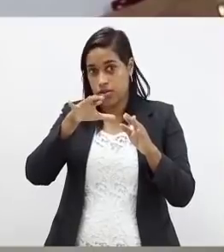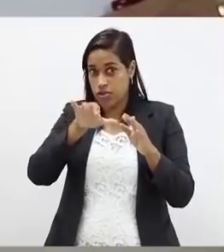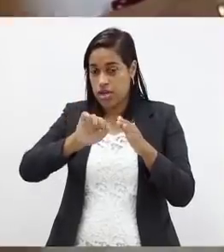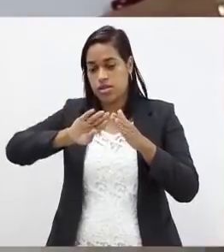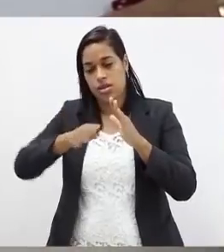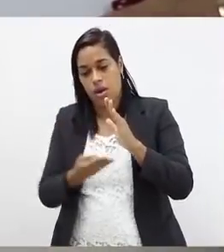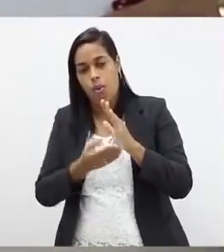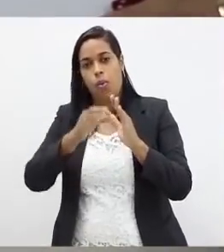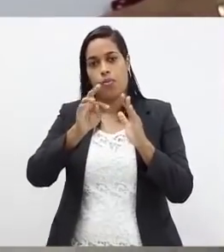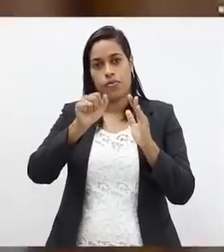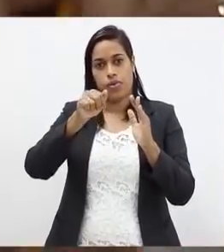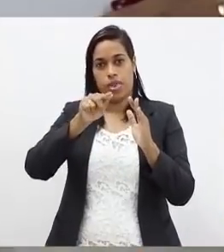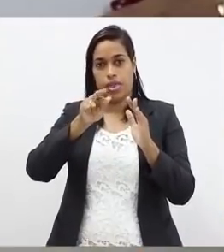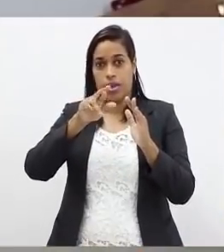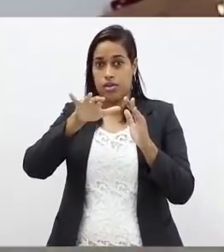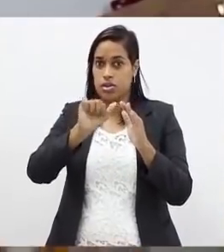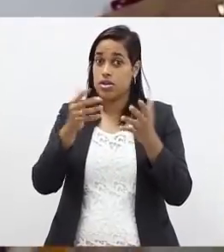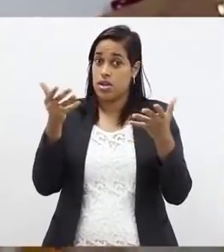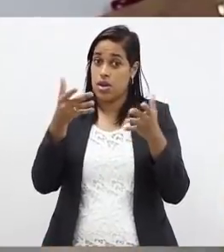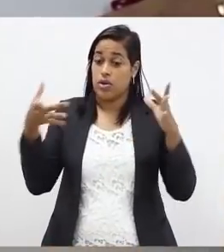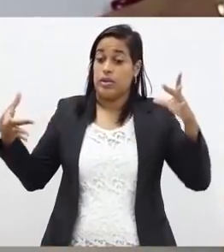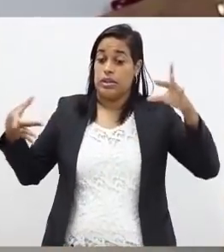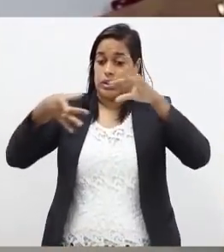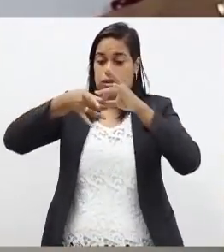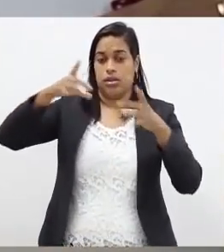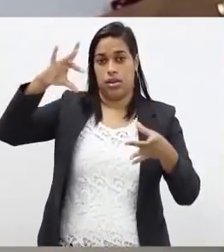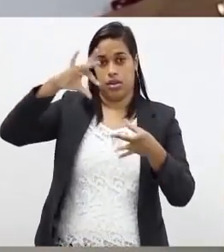vou ligar todos esses pontos.